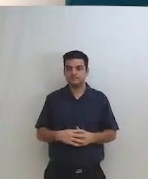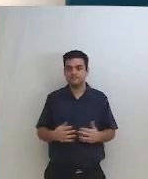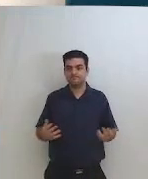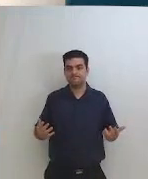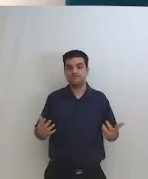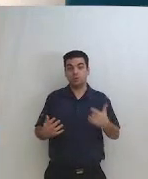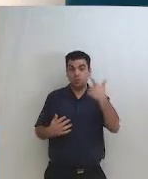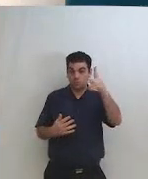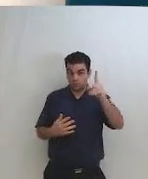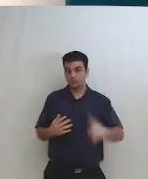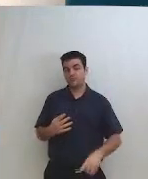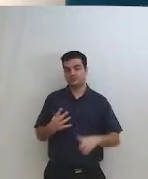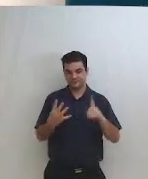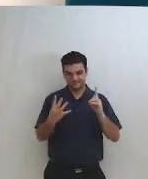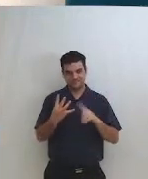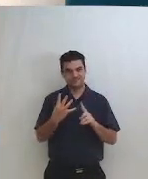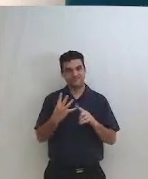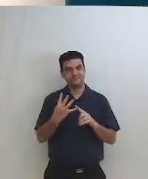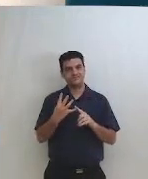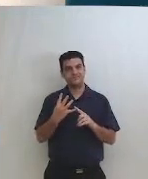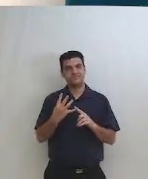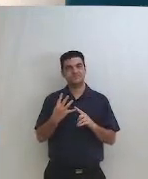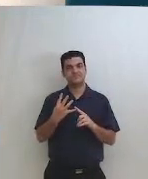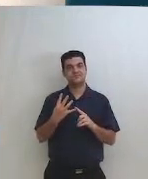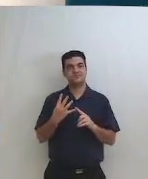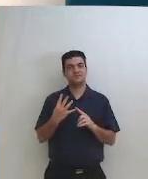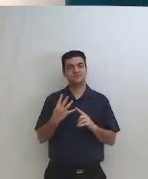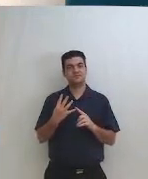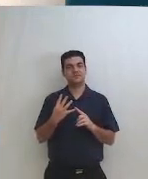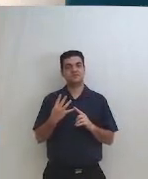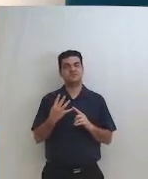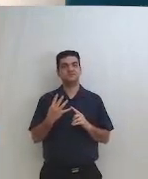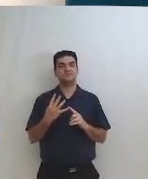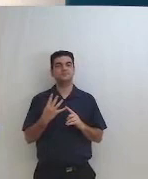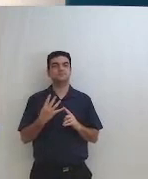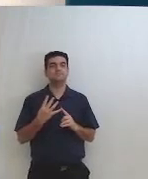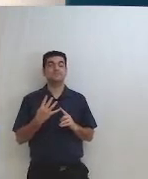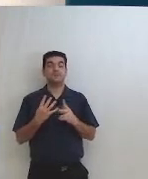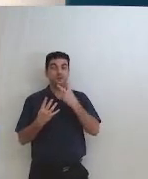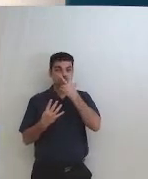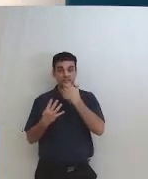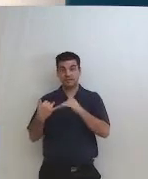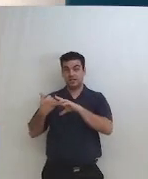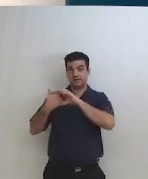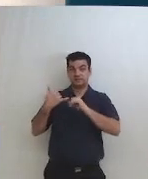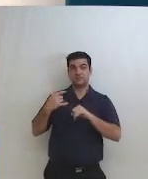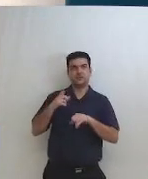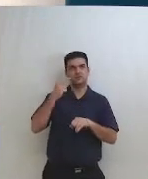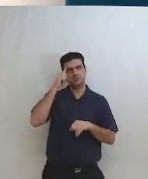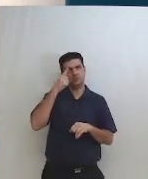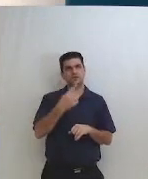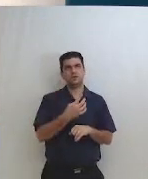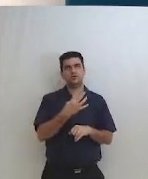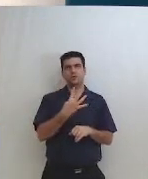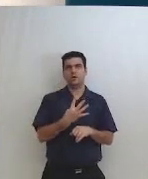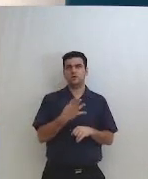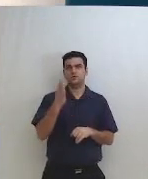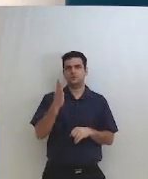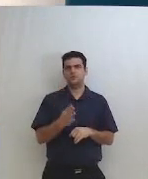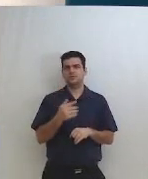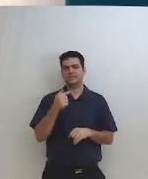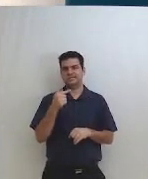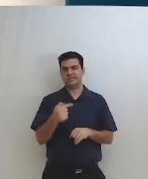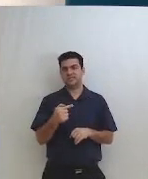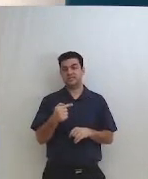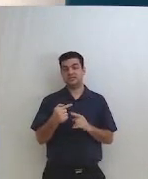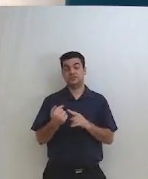reputo importante é que a gravação se deu no dia 4/7, a entrega do conteúdo